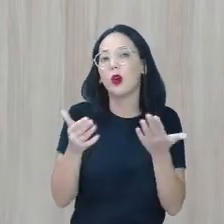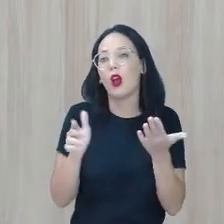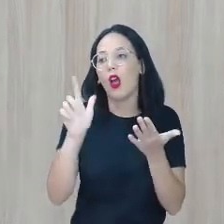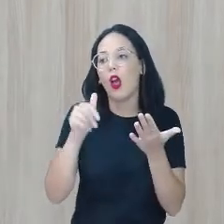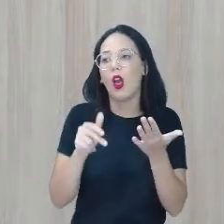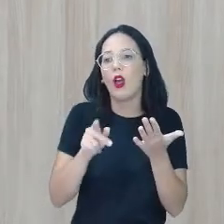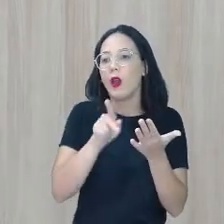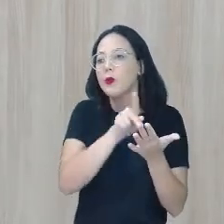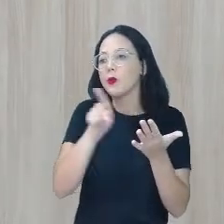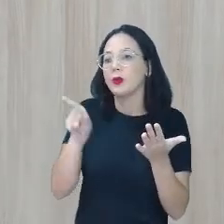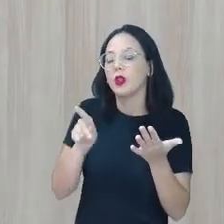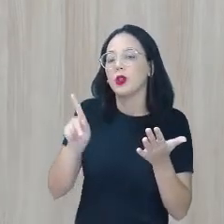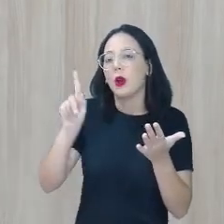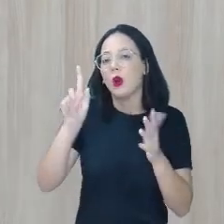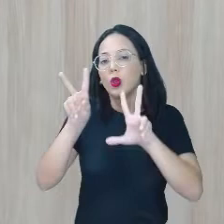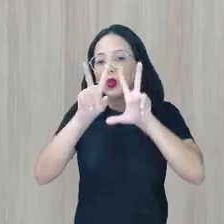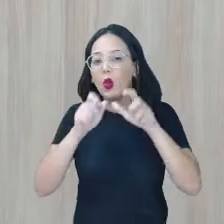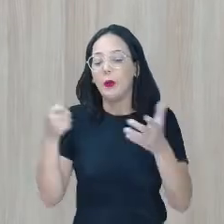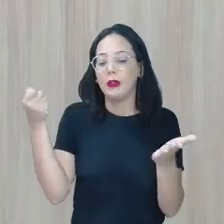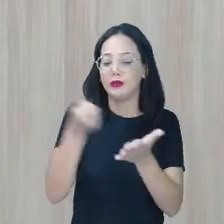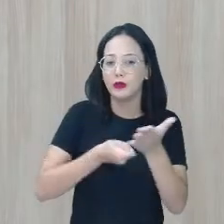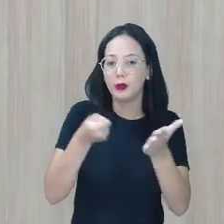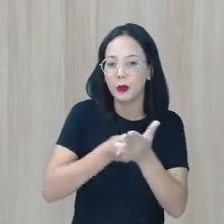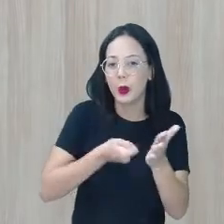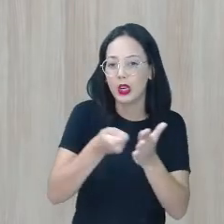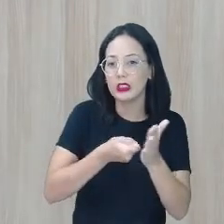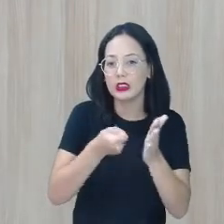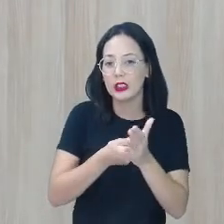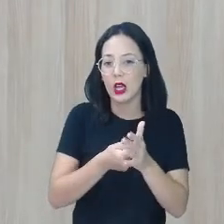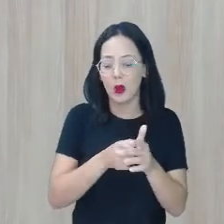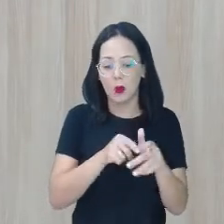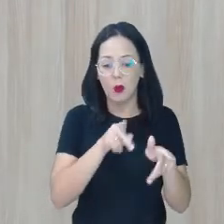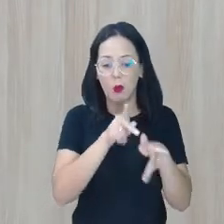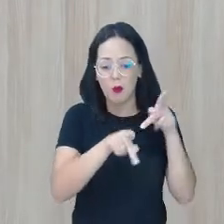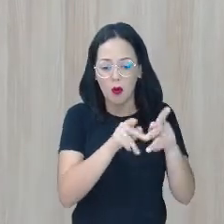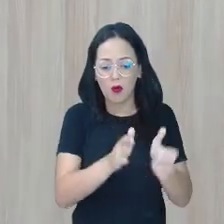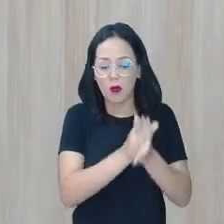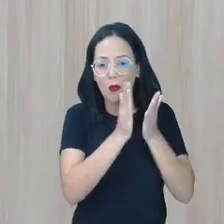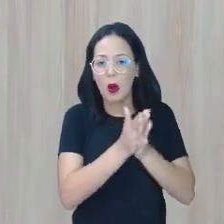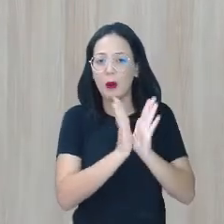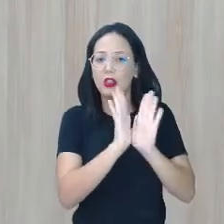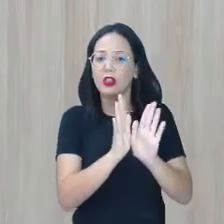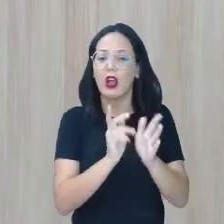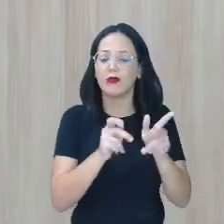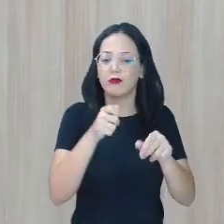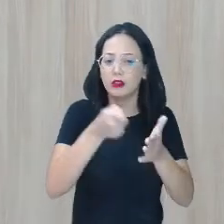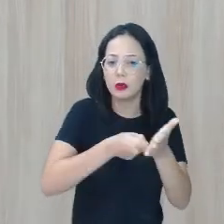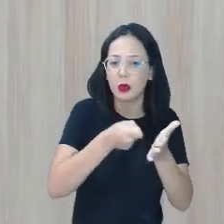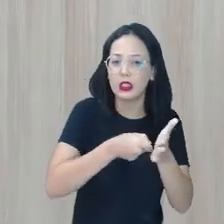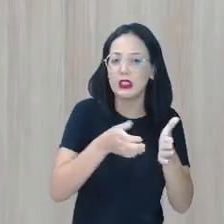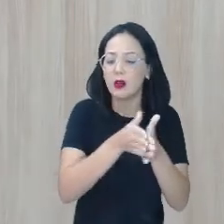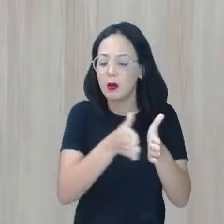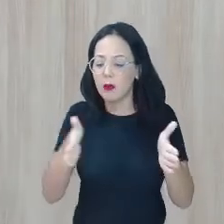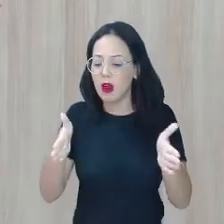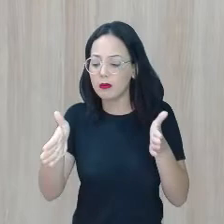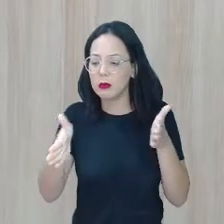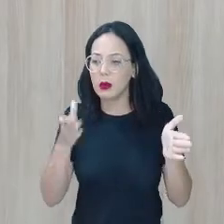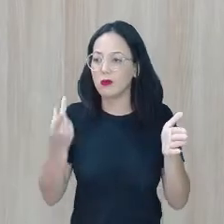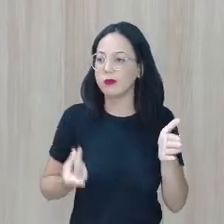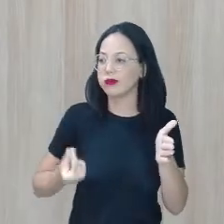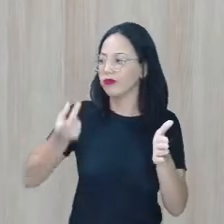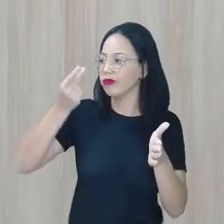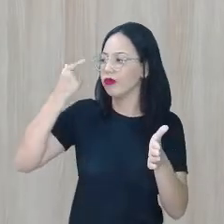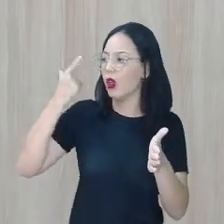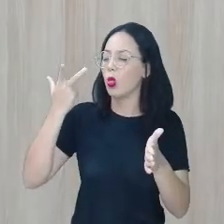professor, da exploração dessa maioria da população ao longo, né, do período da antiguidade, ela foi muito comum,